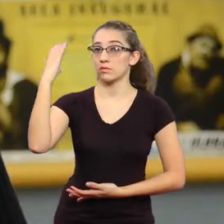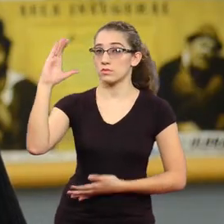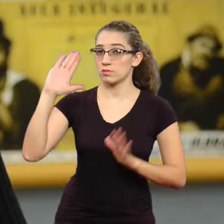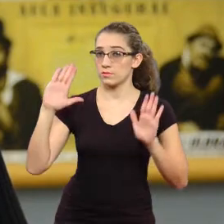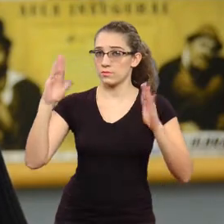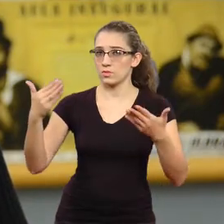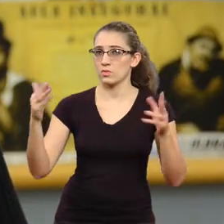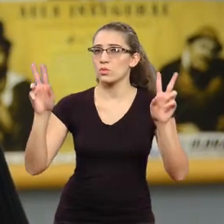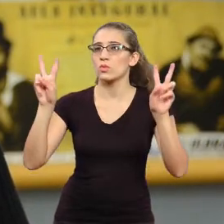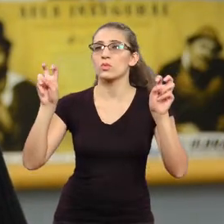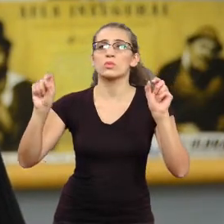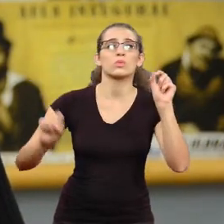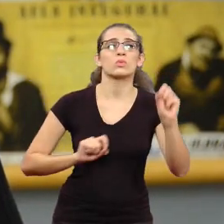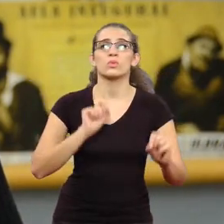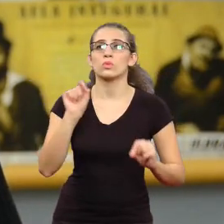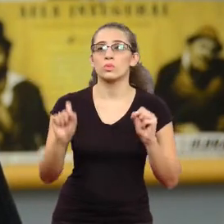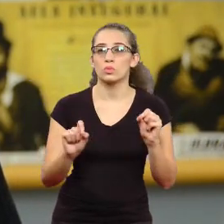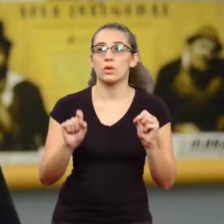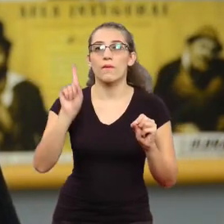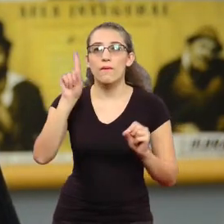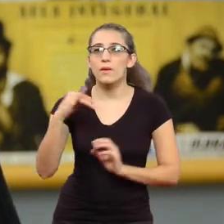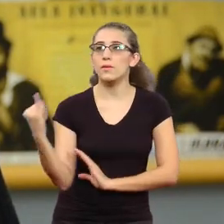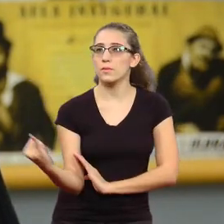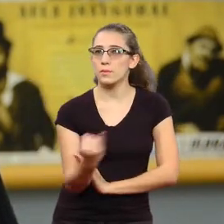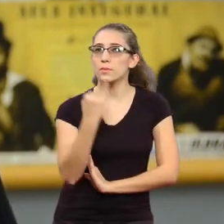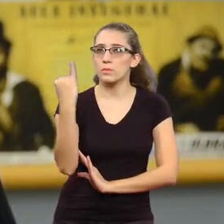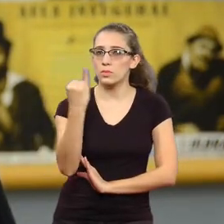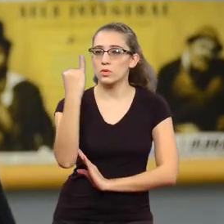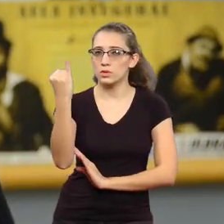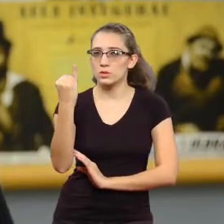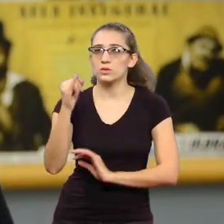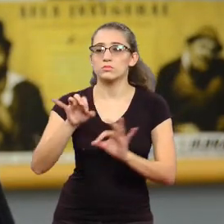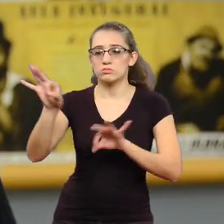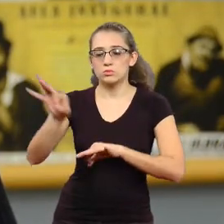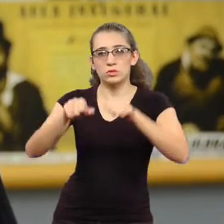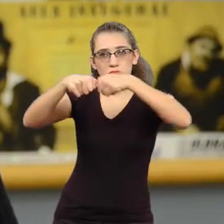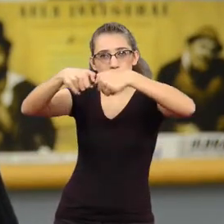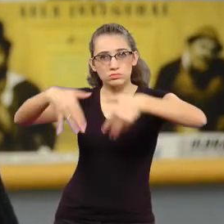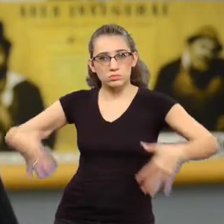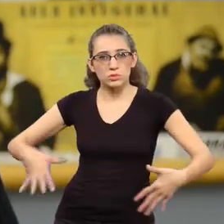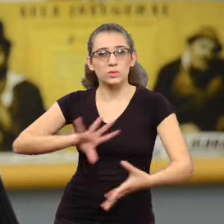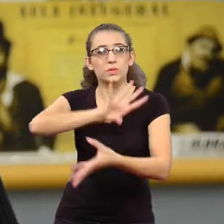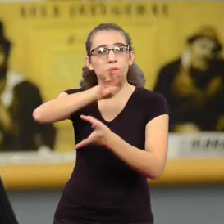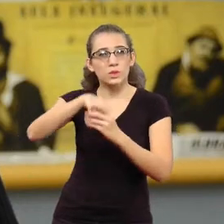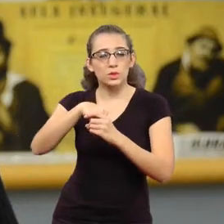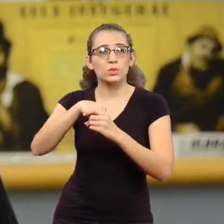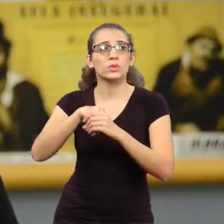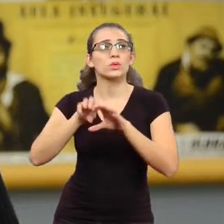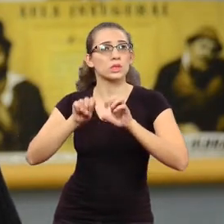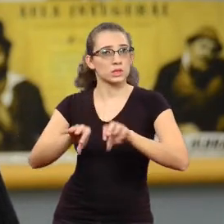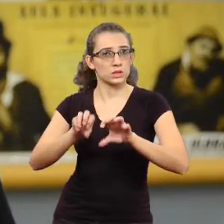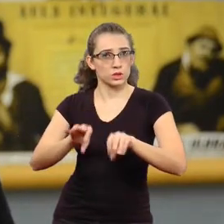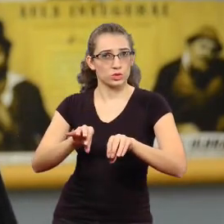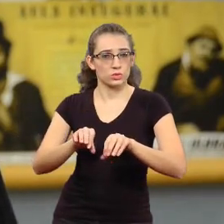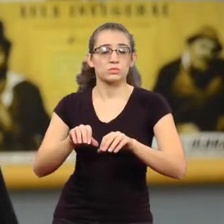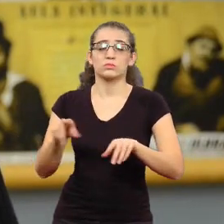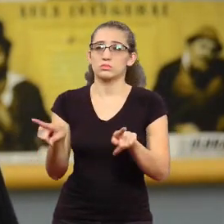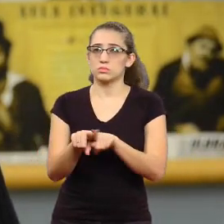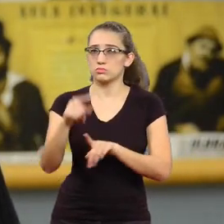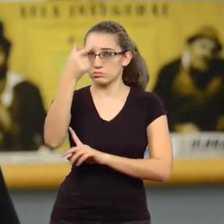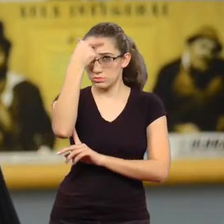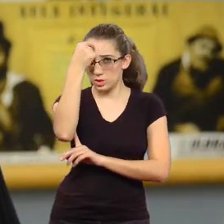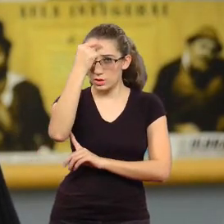O Ciência em Foco de hoje é sobre a importância da extensão no processo de ensino e aprendizagem, tanto da universidade quanto da comunidade